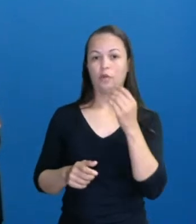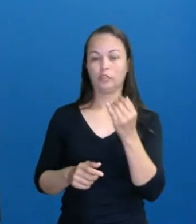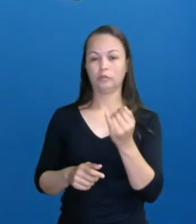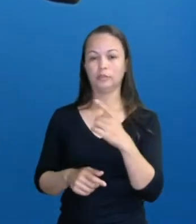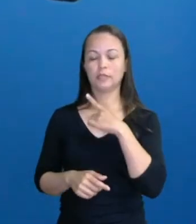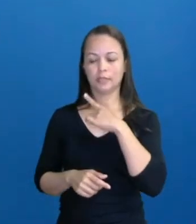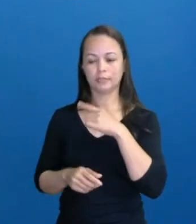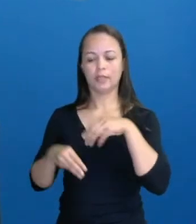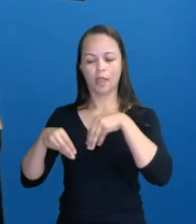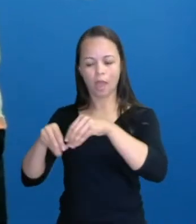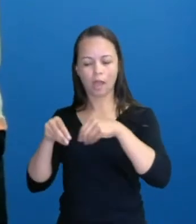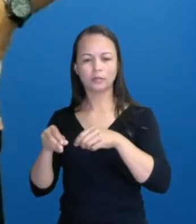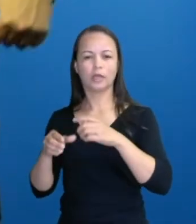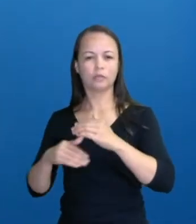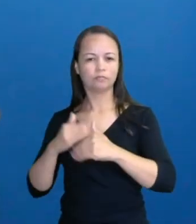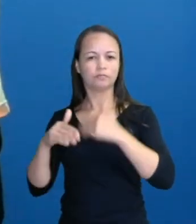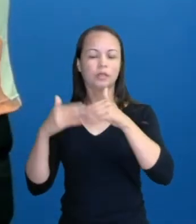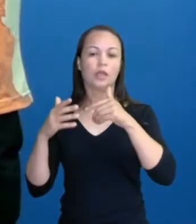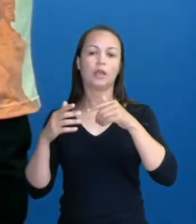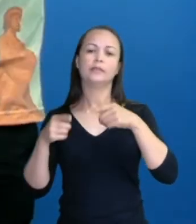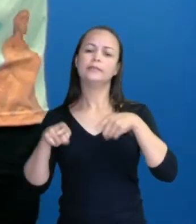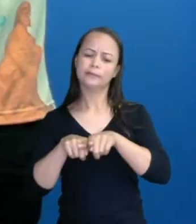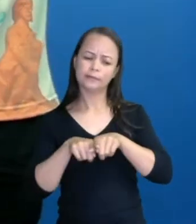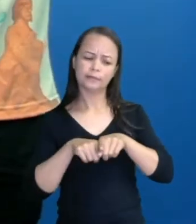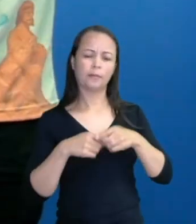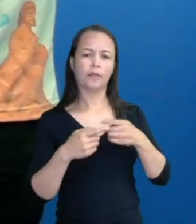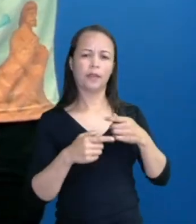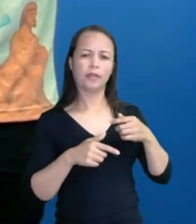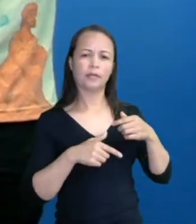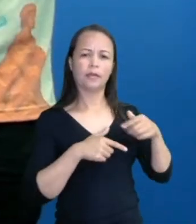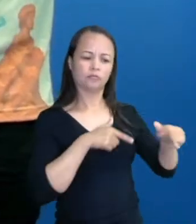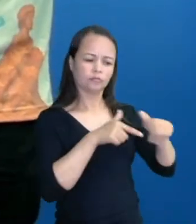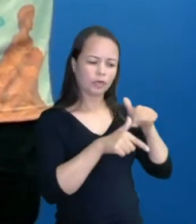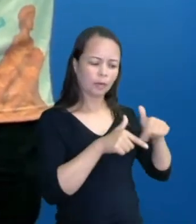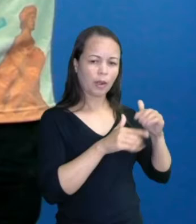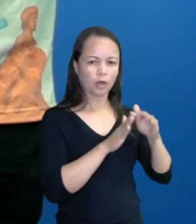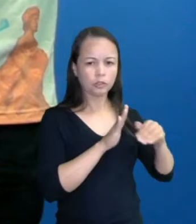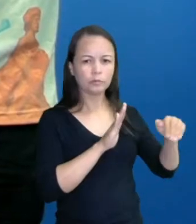servos, ele também é servo de alguém, de um maior.